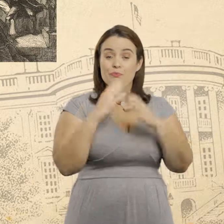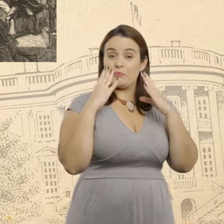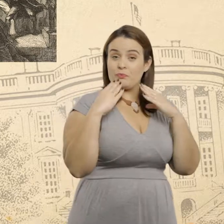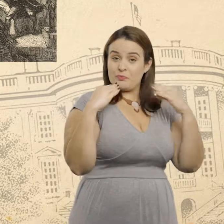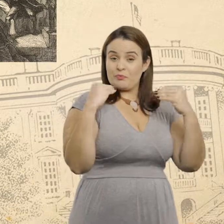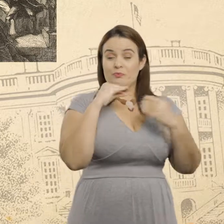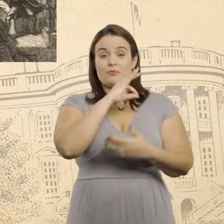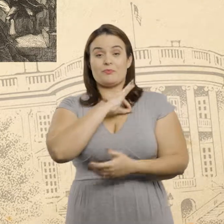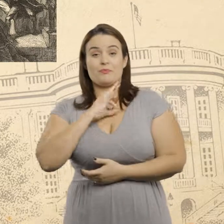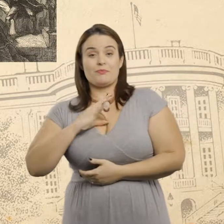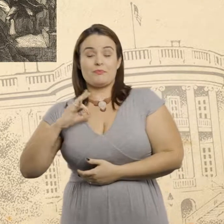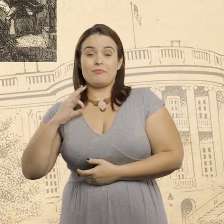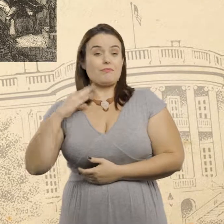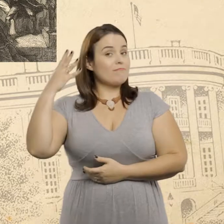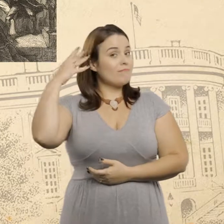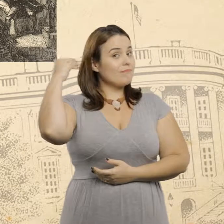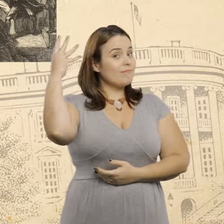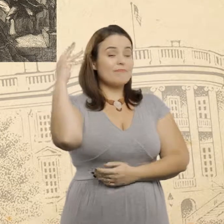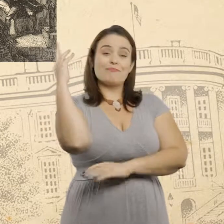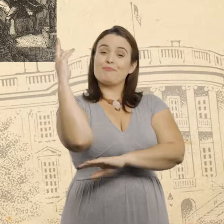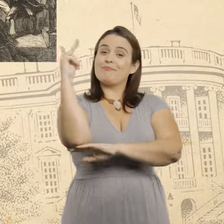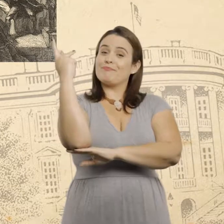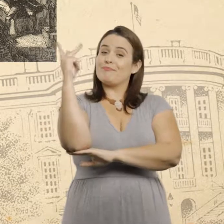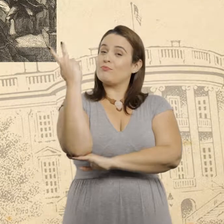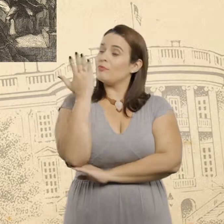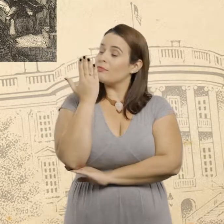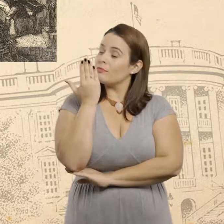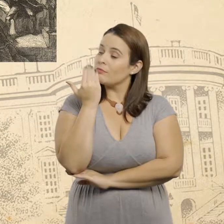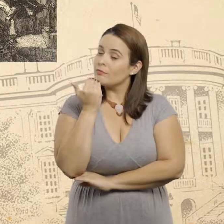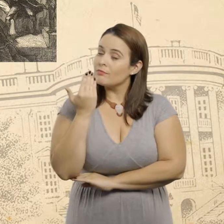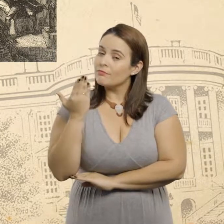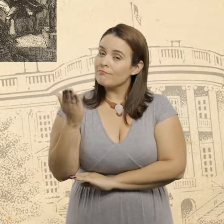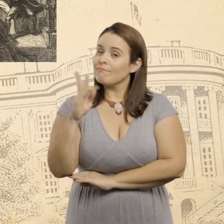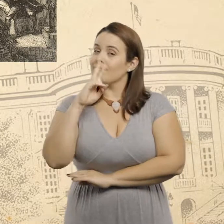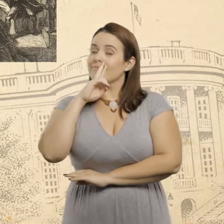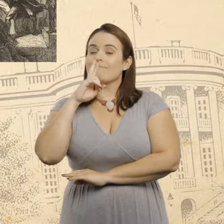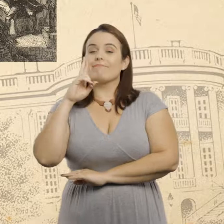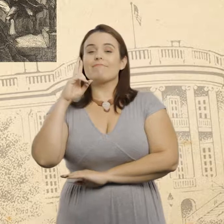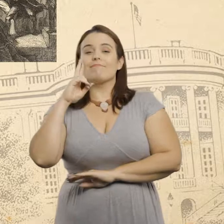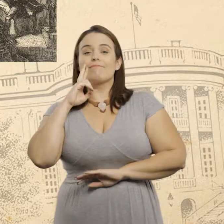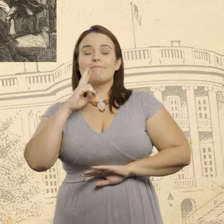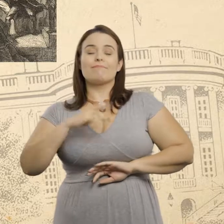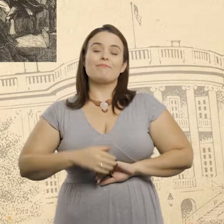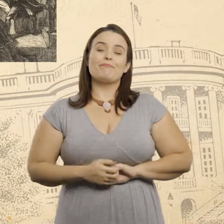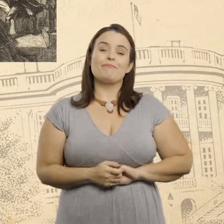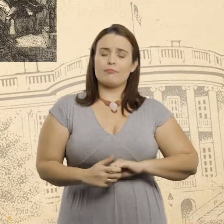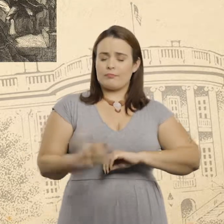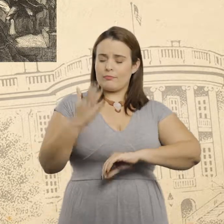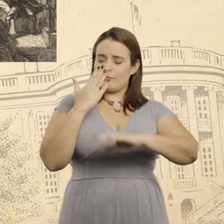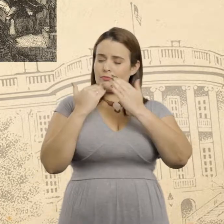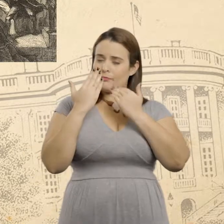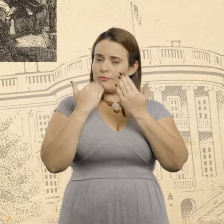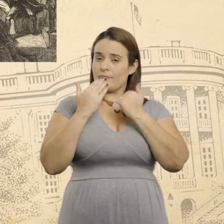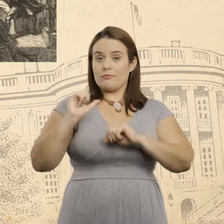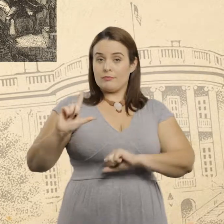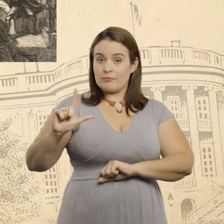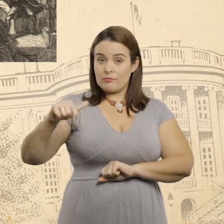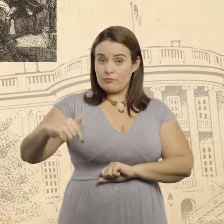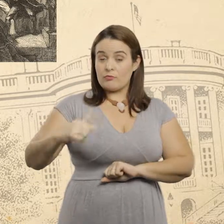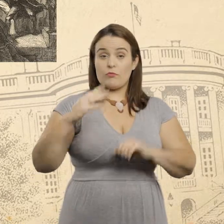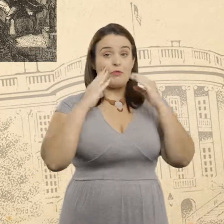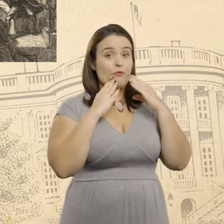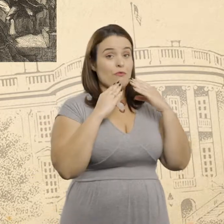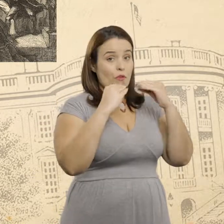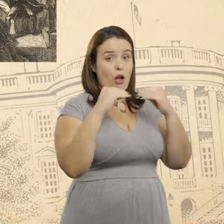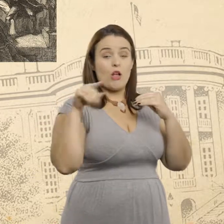Aouda e Passepartout foram para o hotel e almoçaram no restaurante do hotel. Depois do almoço, o Sr. Fogg